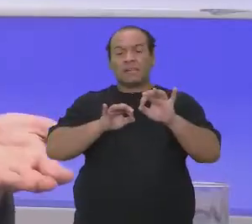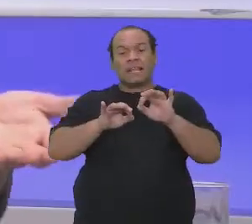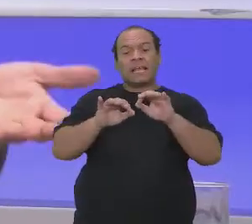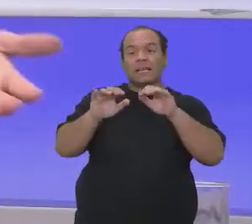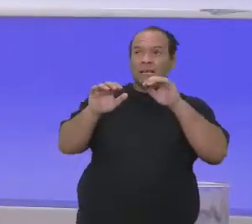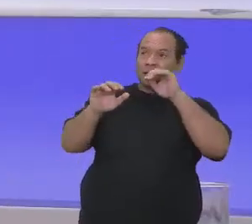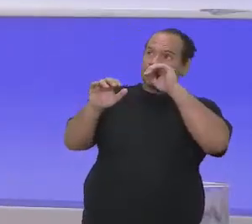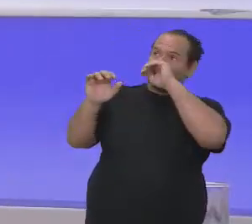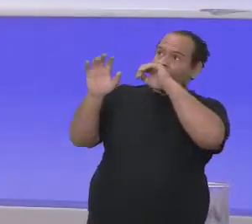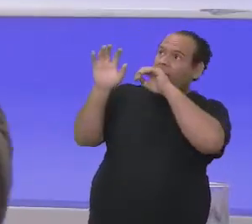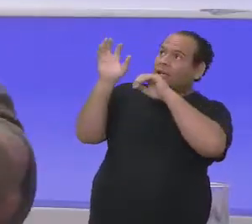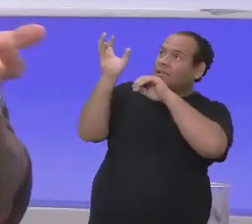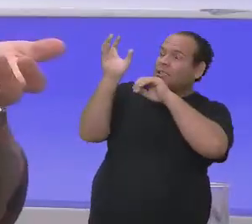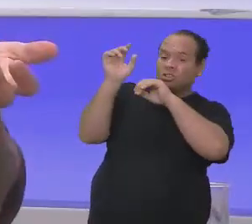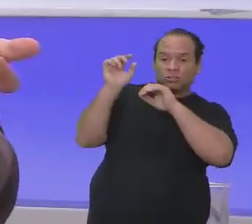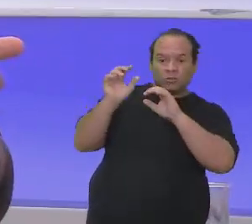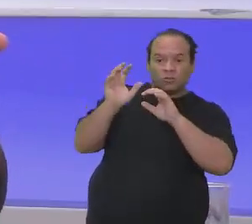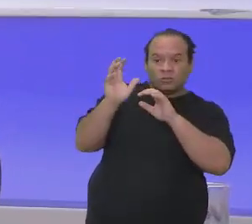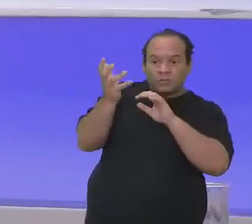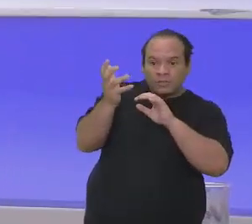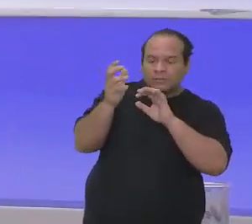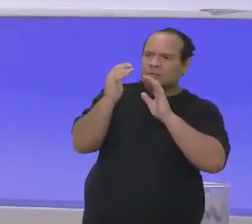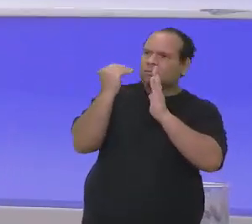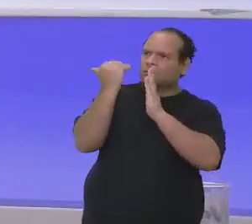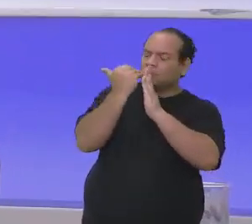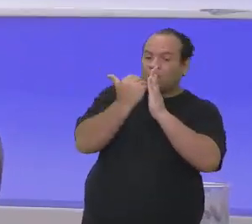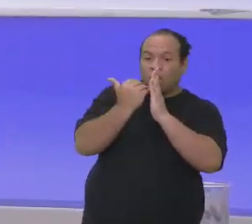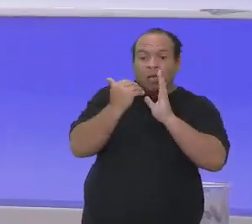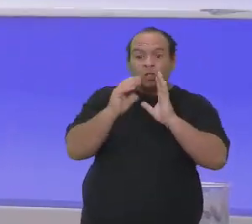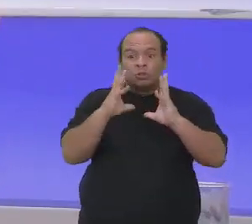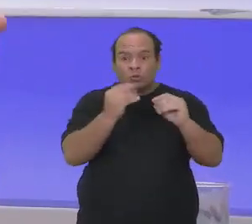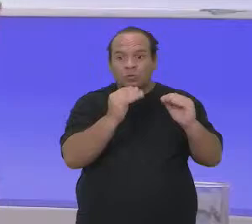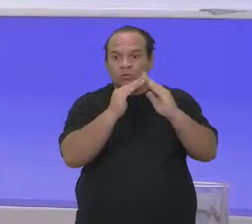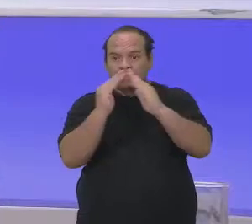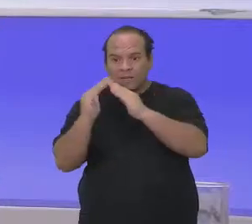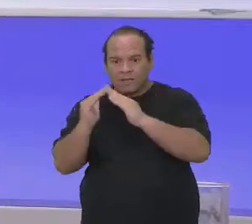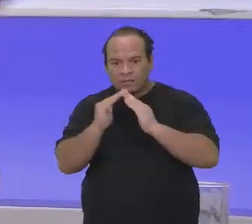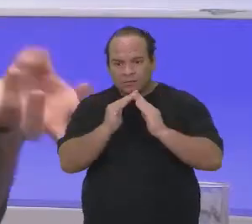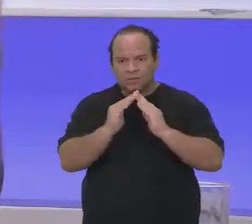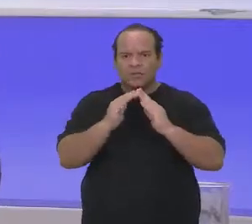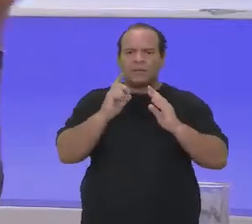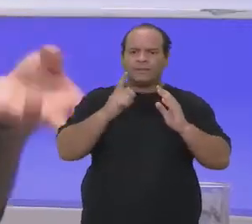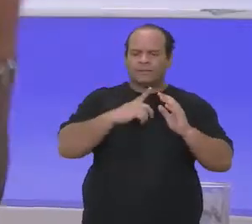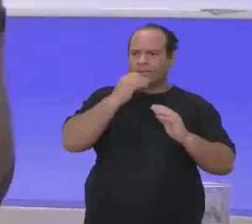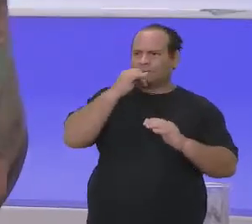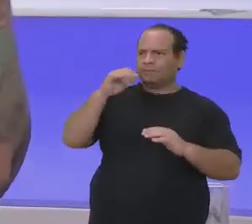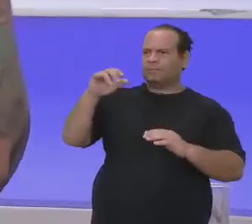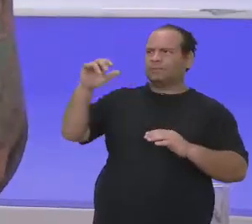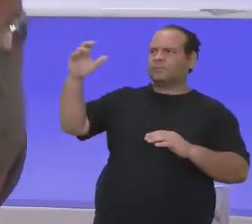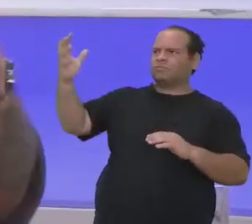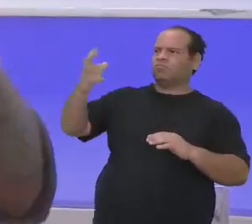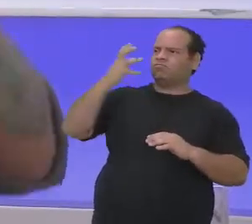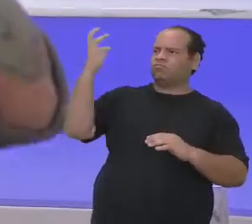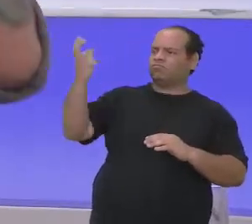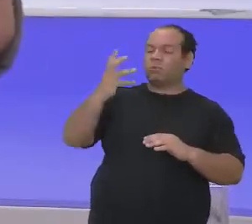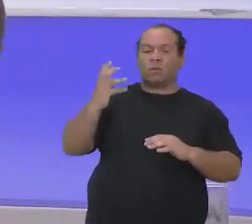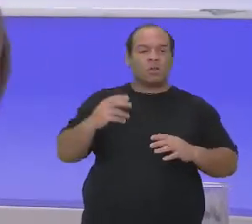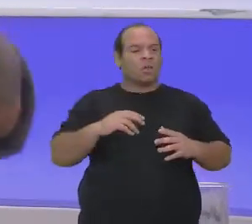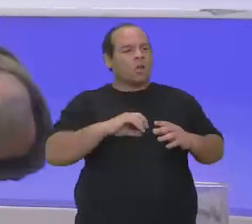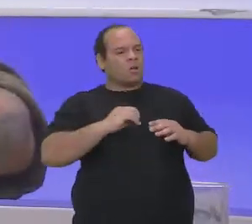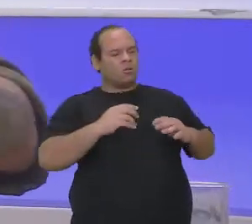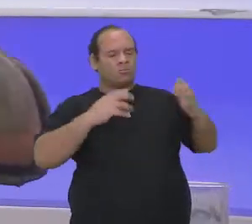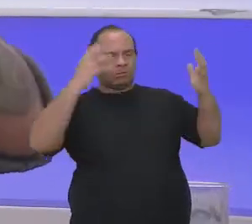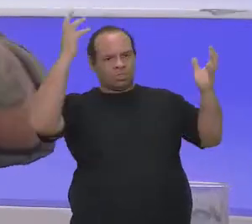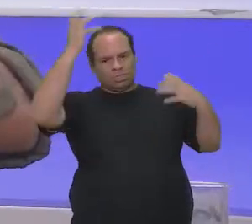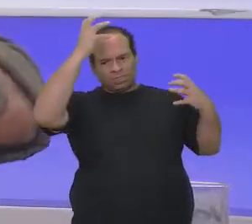lâmpadas ocupam dentro de toda a sua residência. Então, se sua residência tem ar-condicionado, chuveiro, e eles ficam